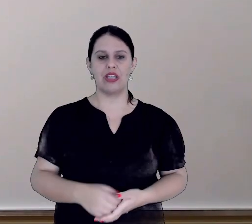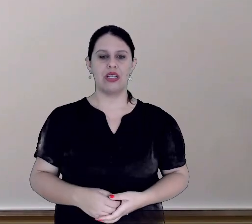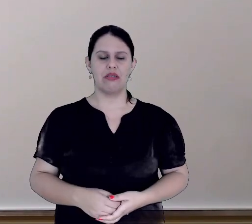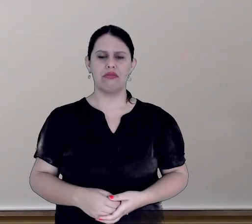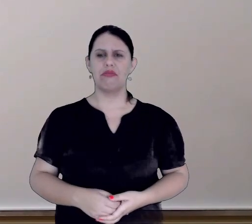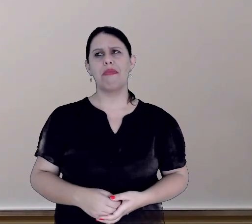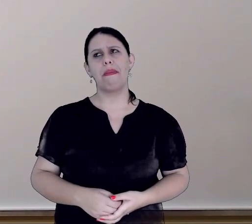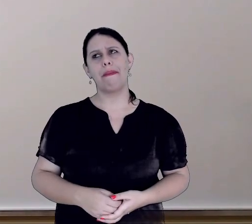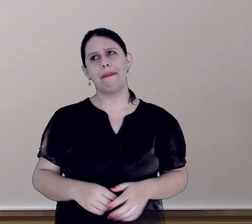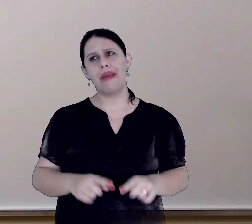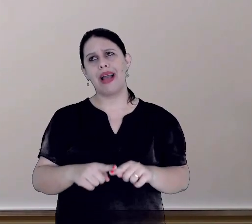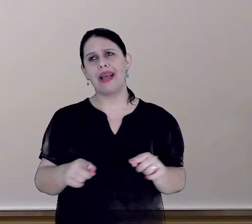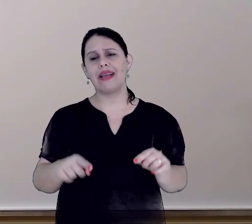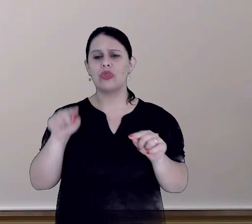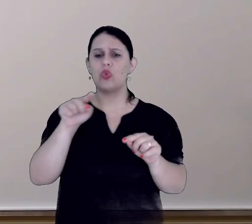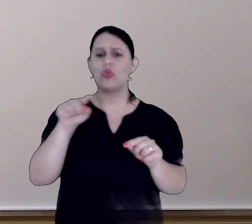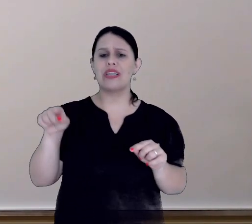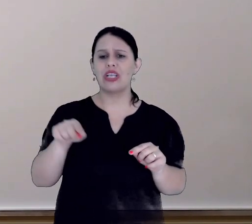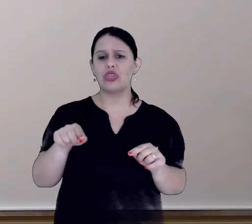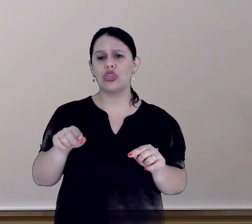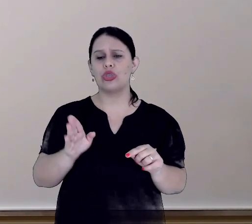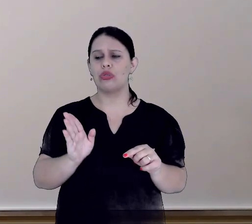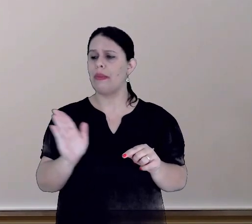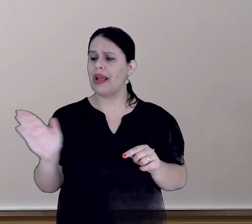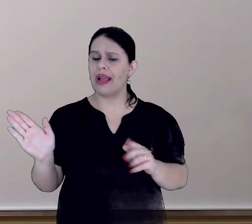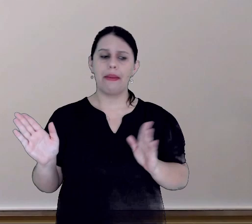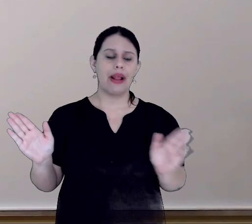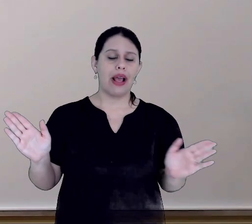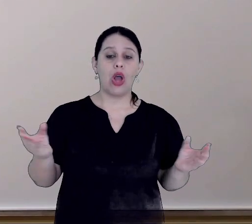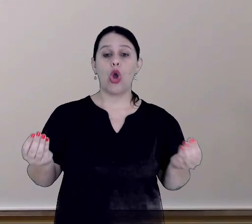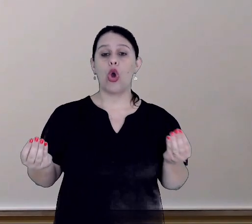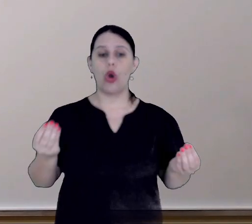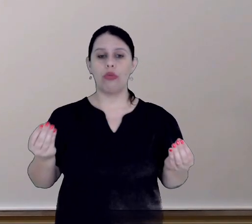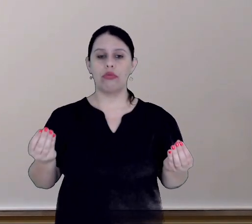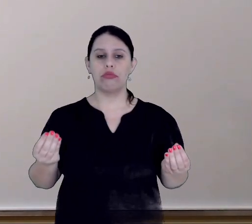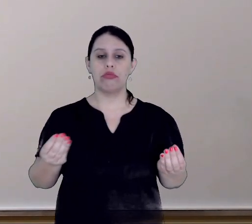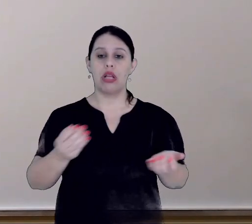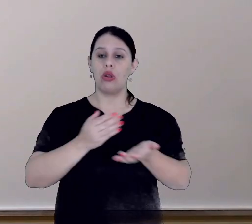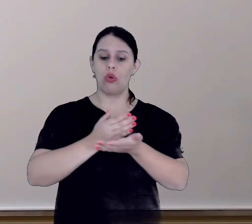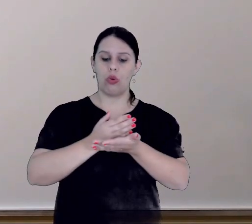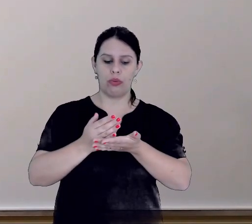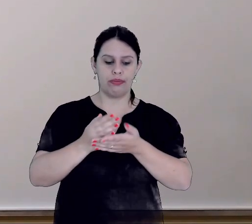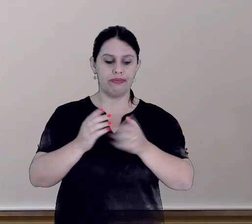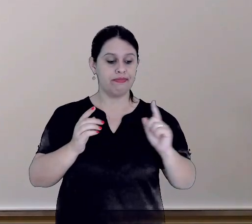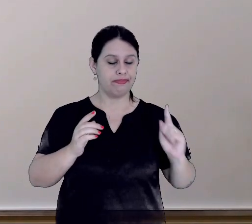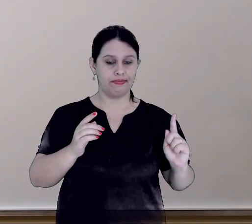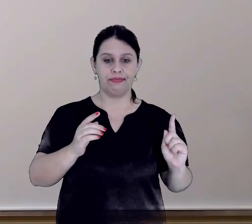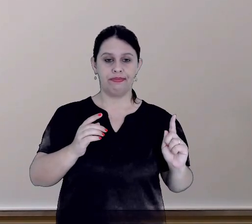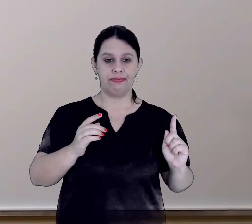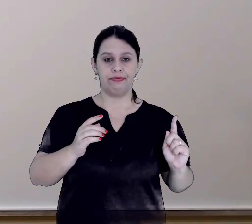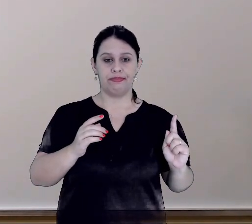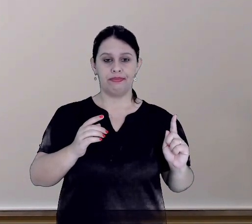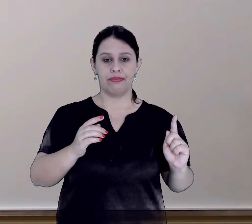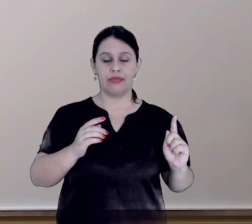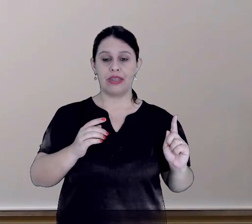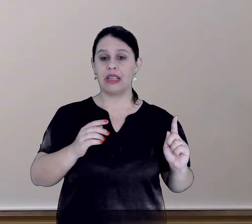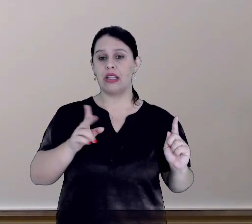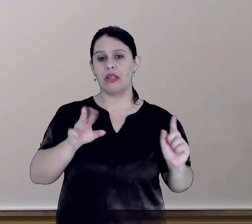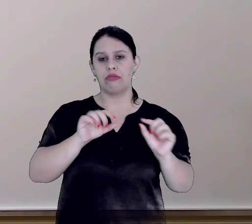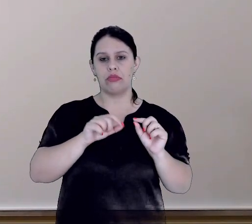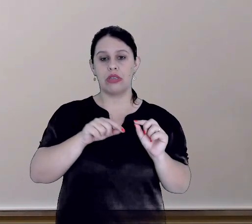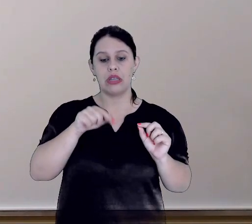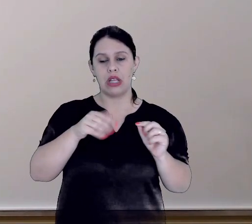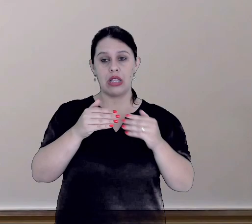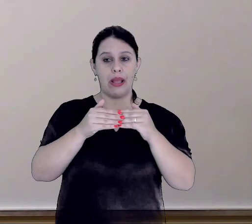Pronto, ele é fixo Ah, Daniel E o sentido? Legal O vetor sempre se inicia na